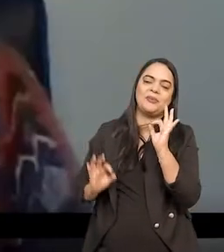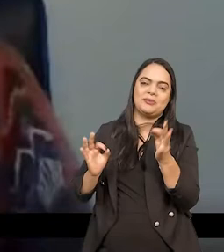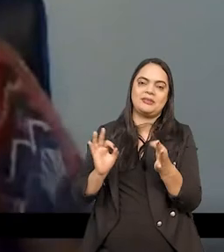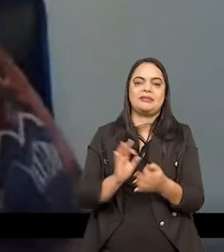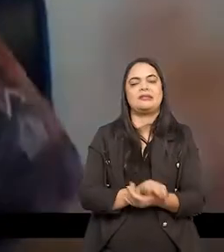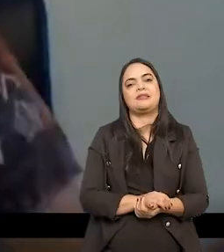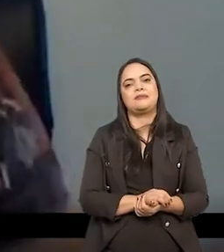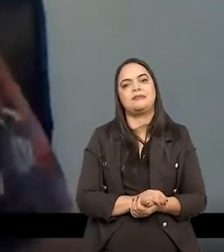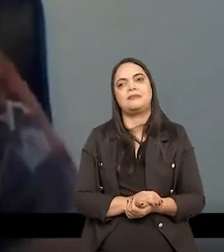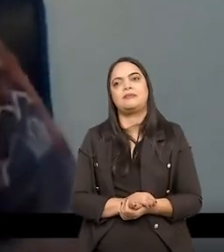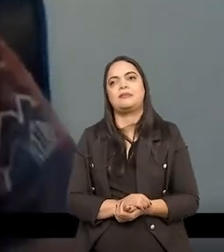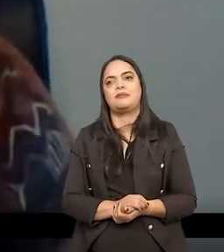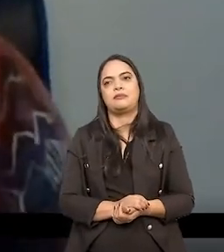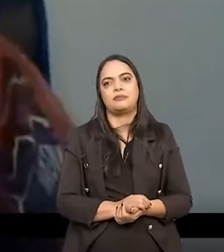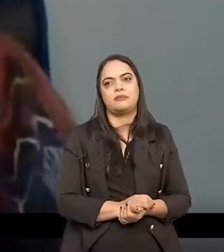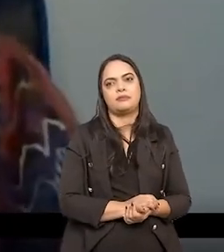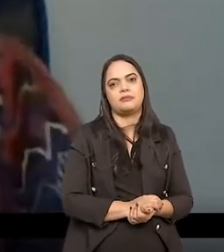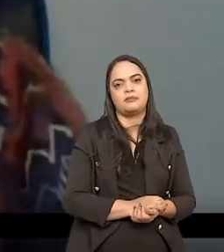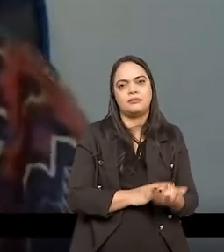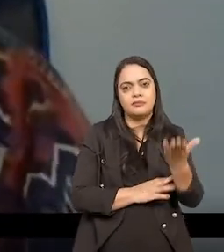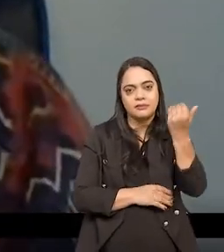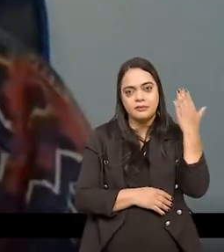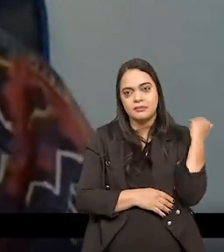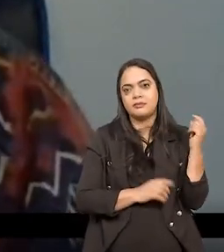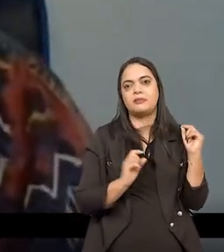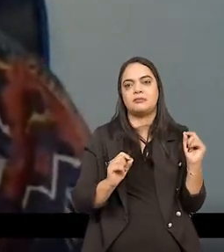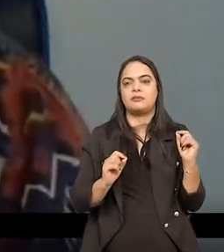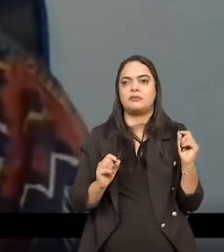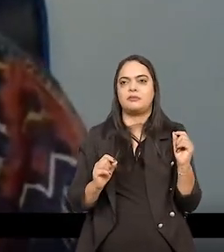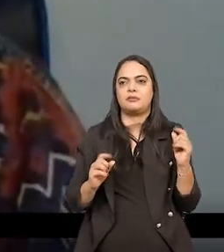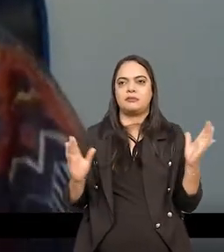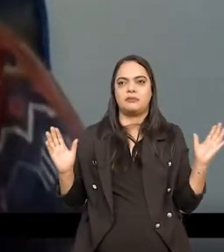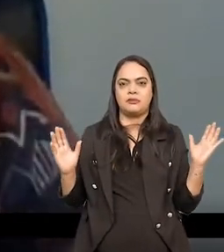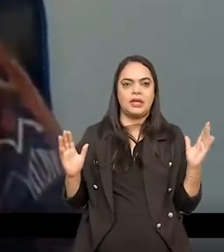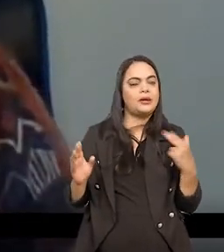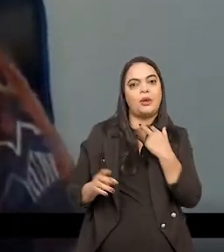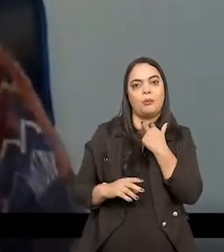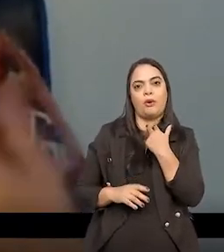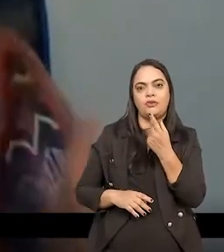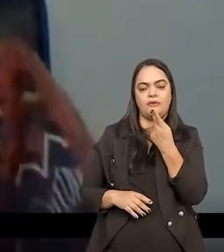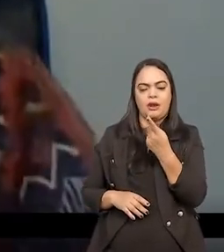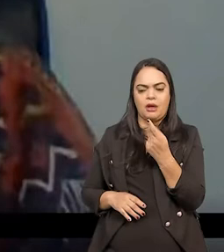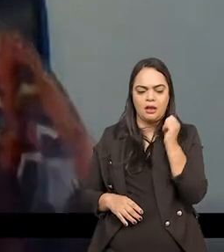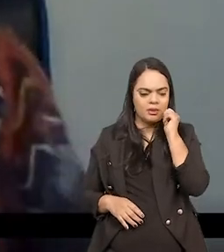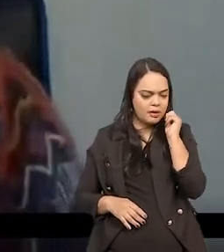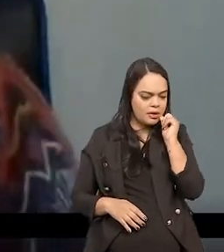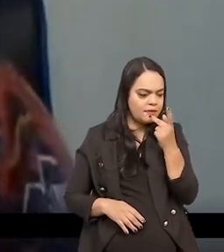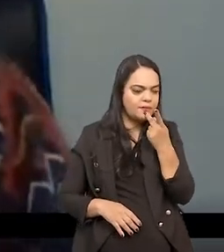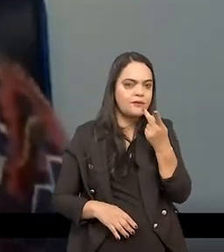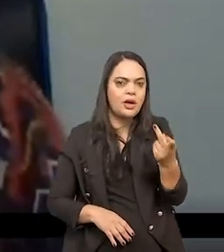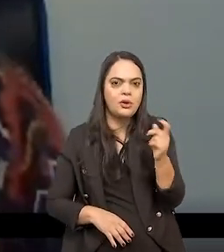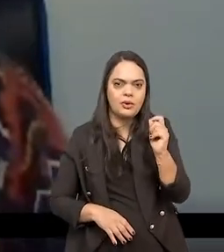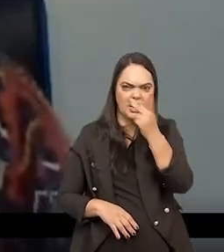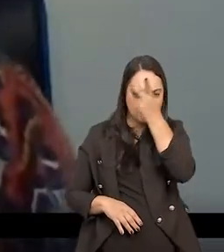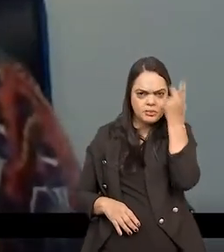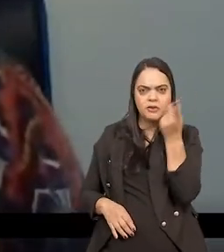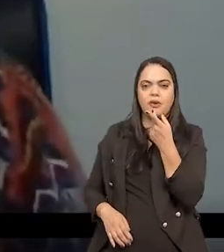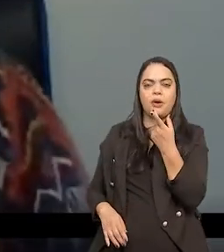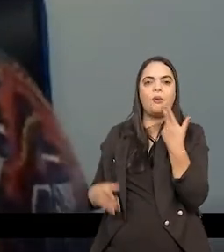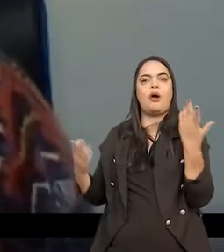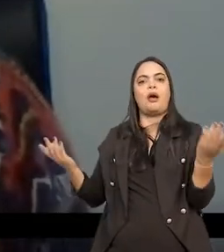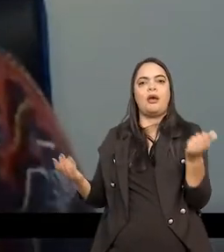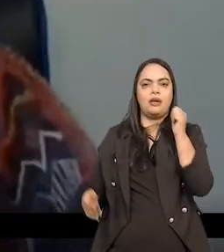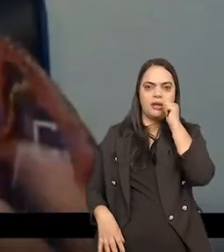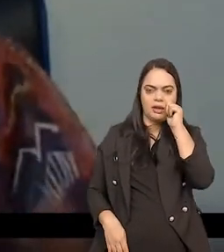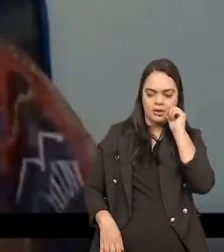E que isso, há um tempo atrás, isso não era uma coisa que eu não questionava, né? Aí, quando ela falou isso, houve uma reação, mas e as mulheres trans,